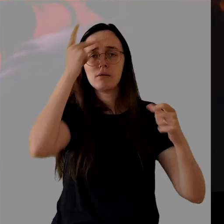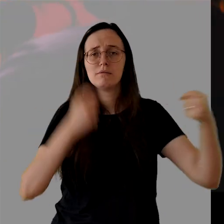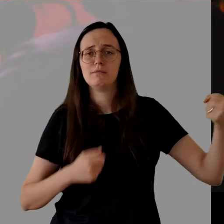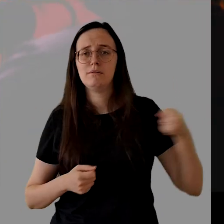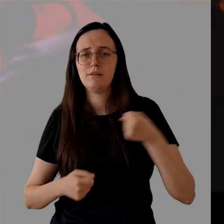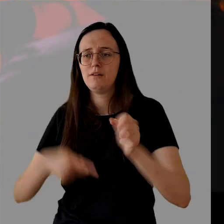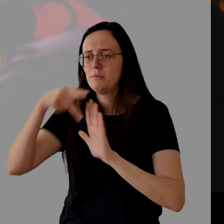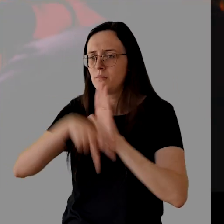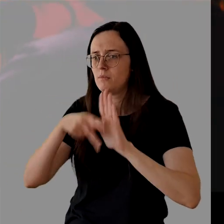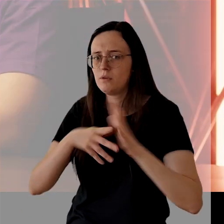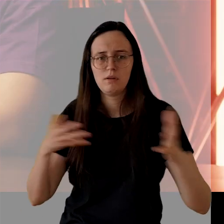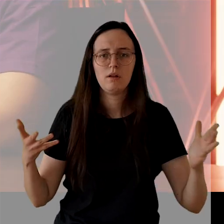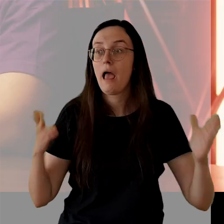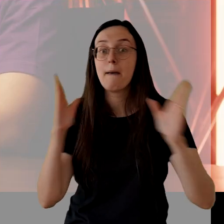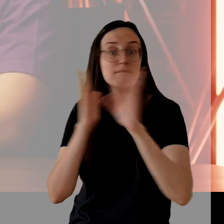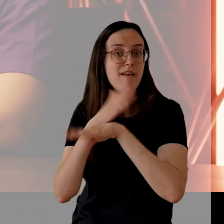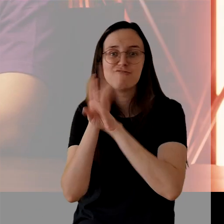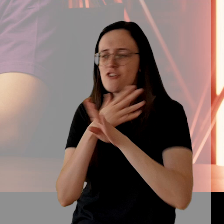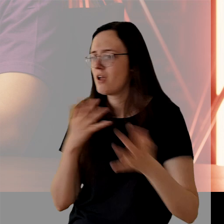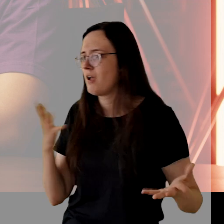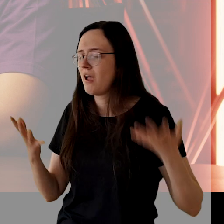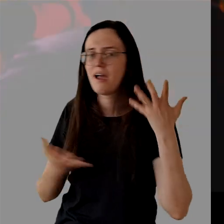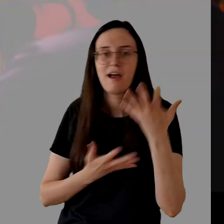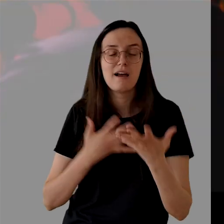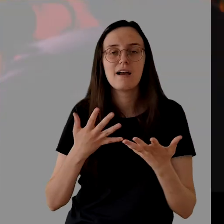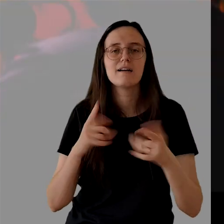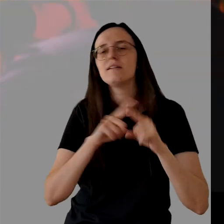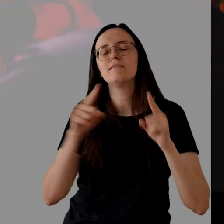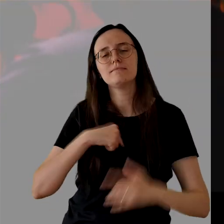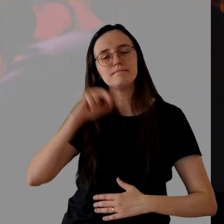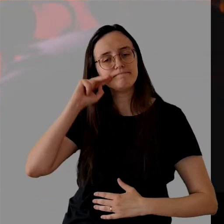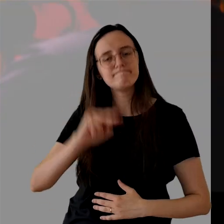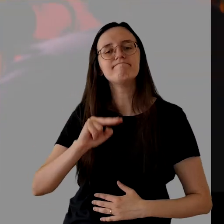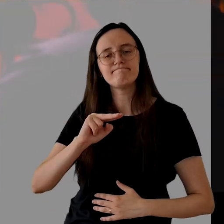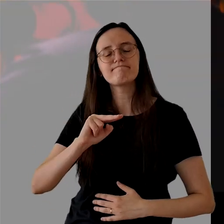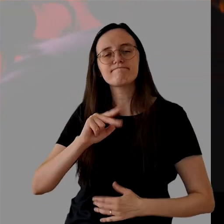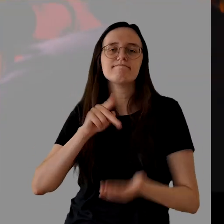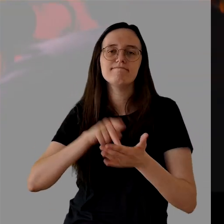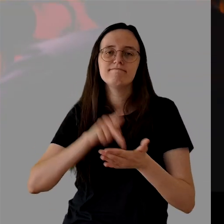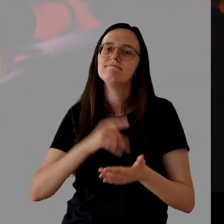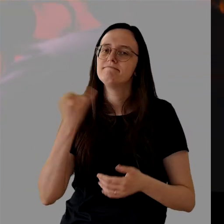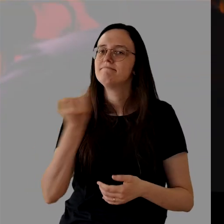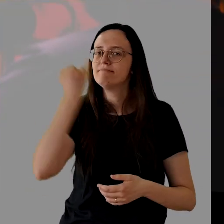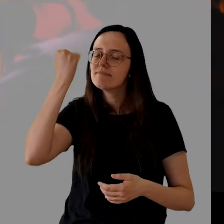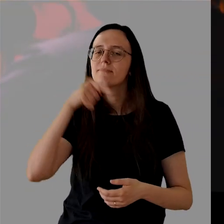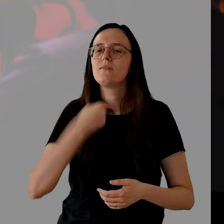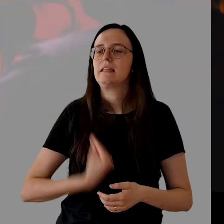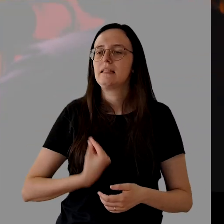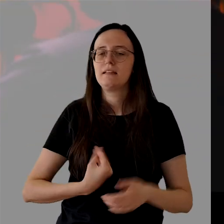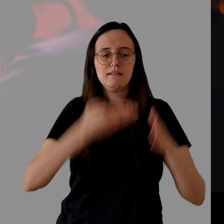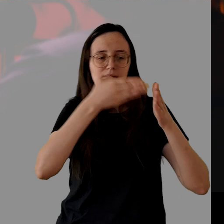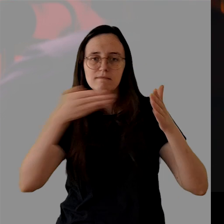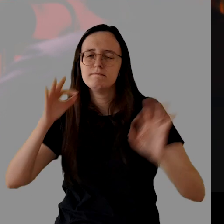projeto completamente perdido, Sim. né? E daí você vê como faz a diferença você ter uma pré